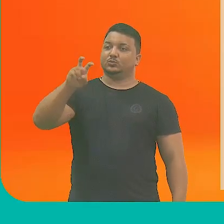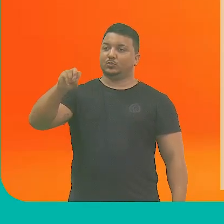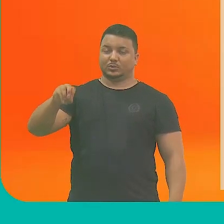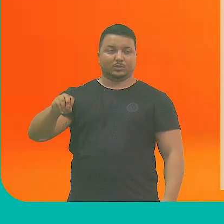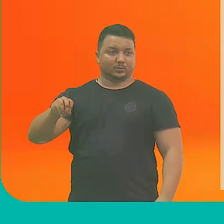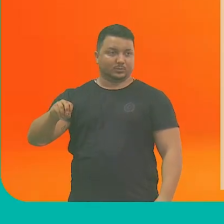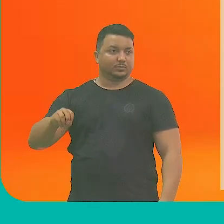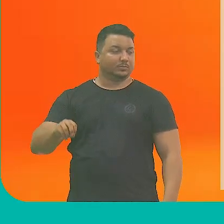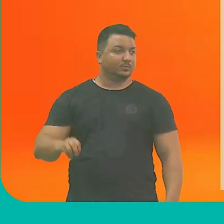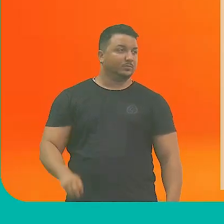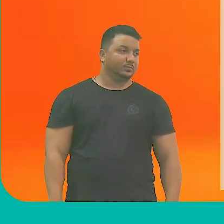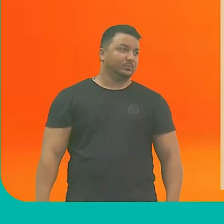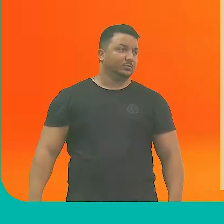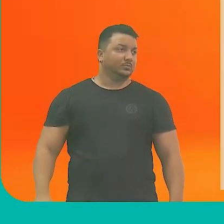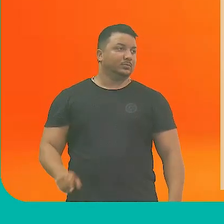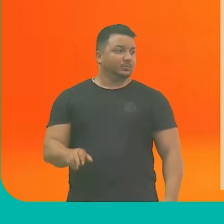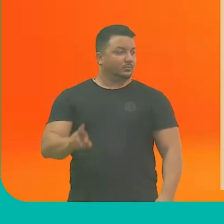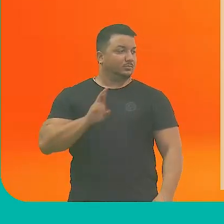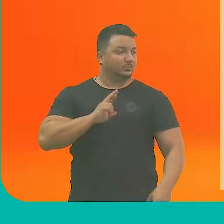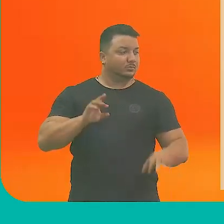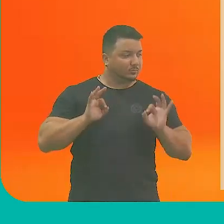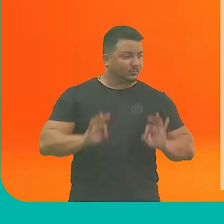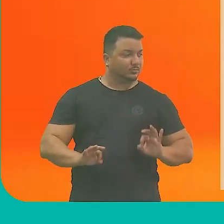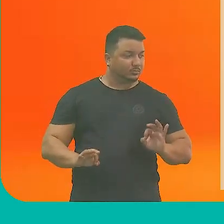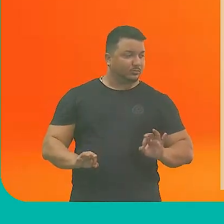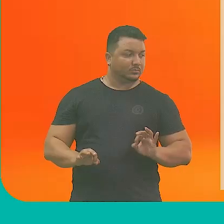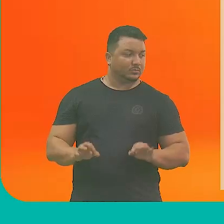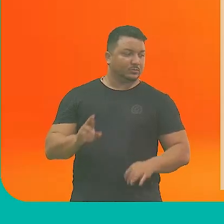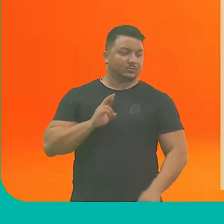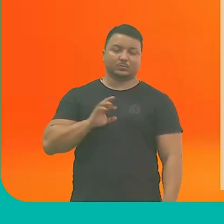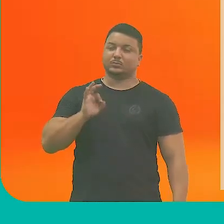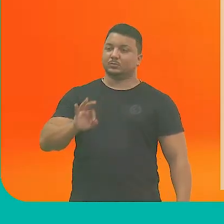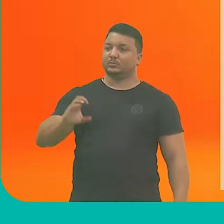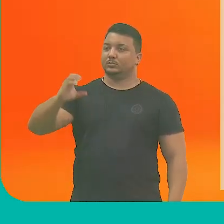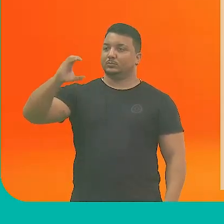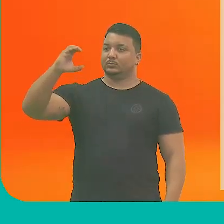3.250, e aí o item correto é o item C.